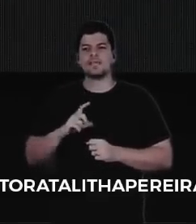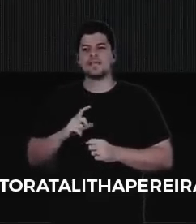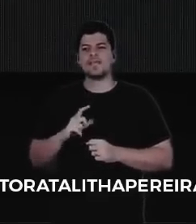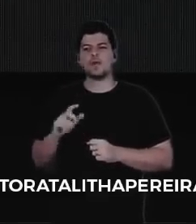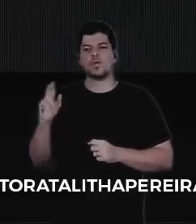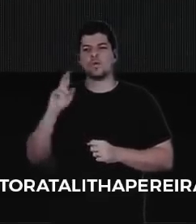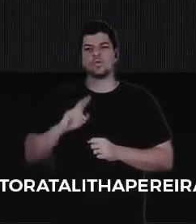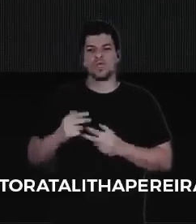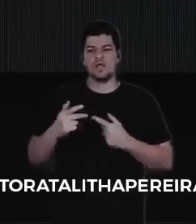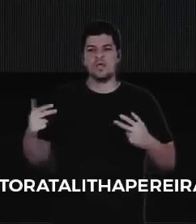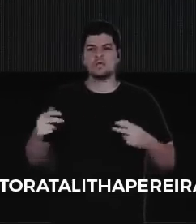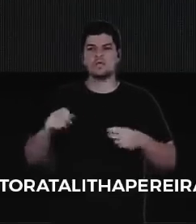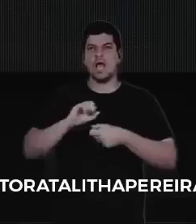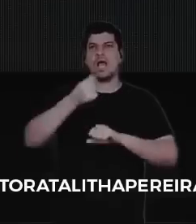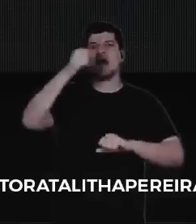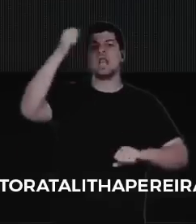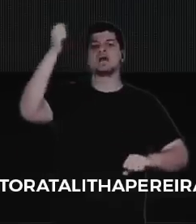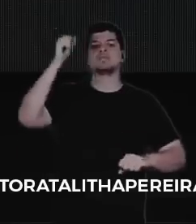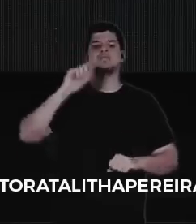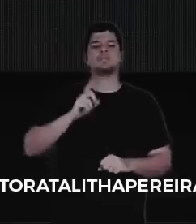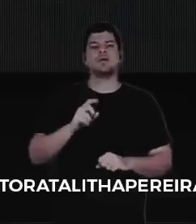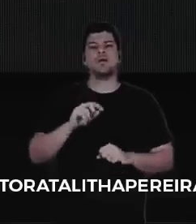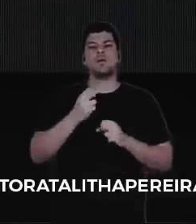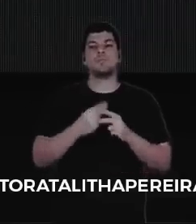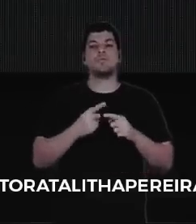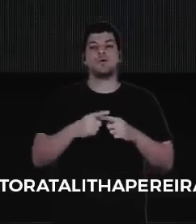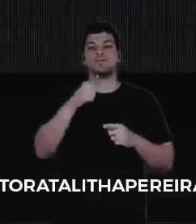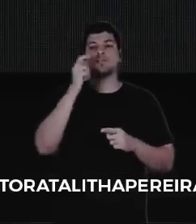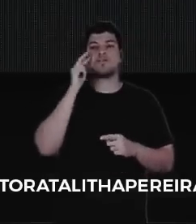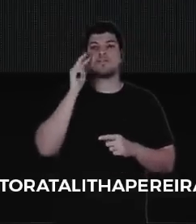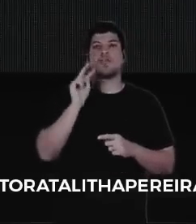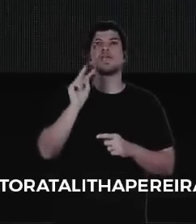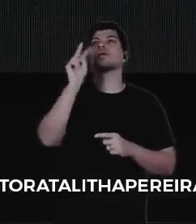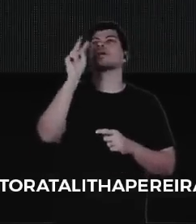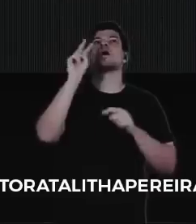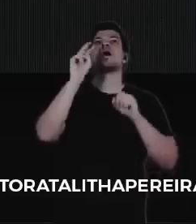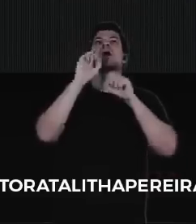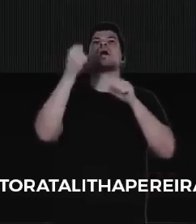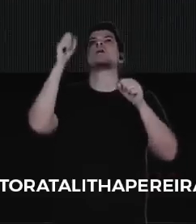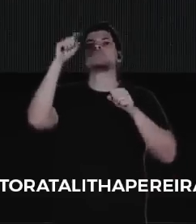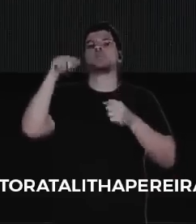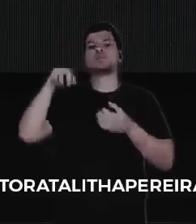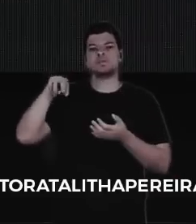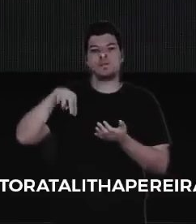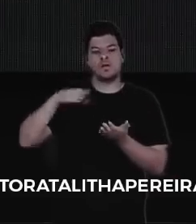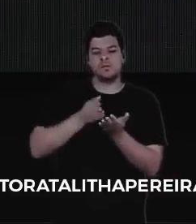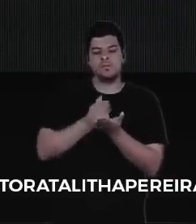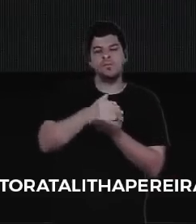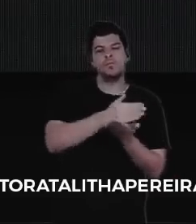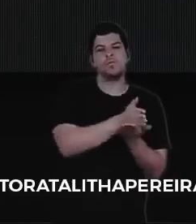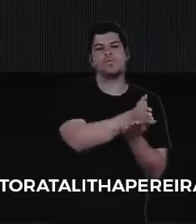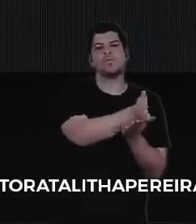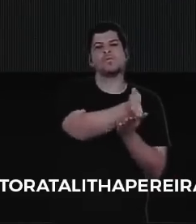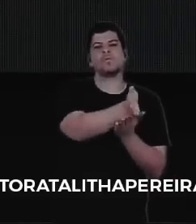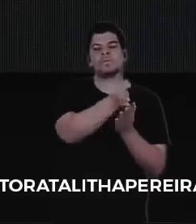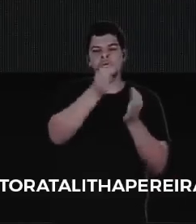você vai enxergar e você vai desviar para não tropeçar. O diabo coloca